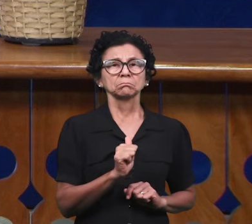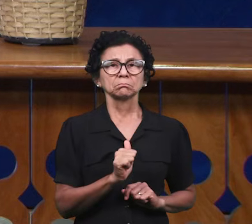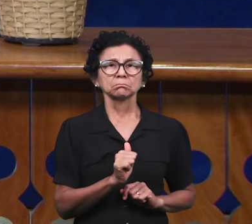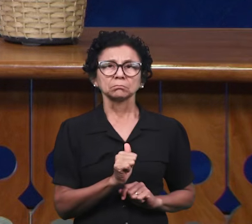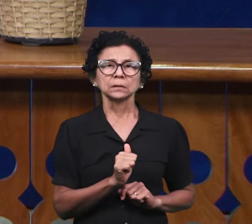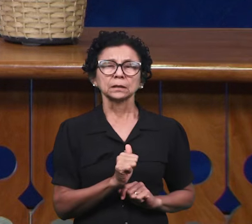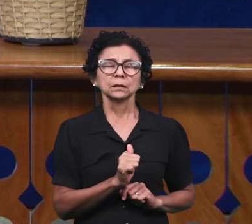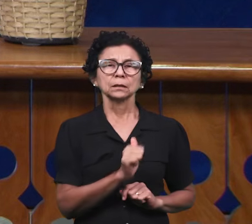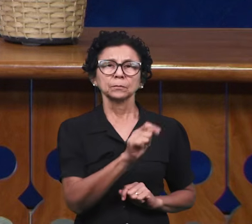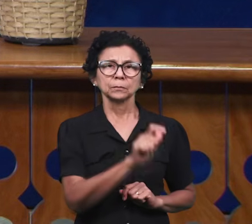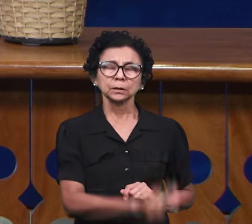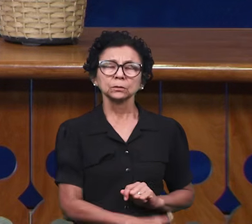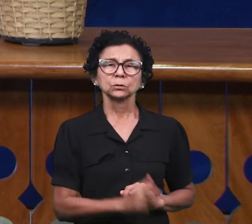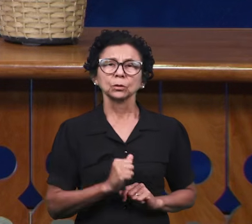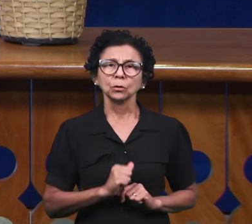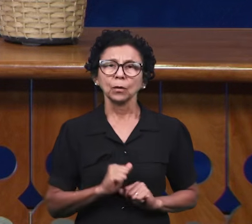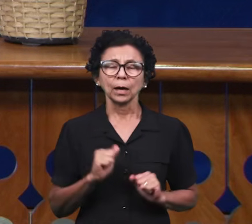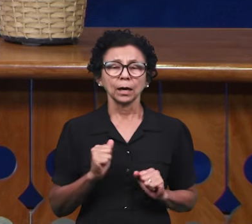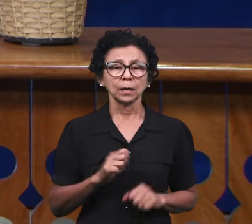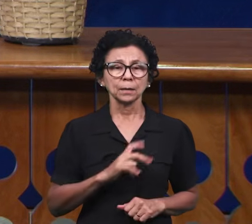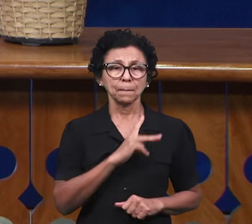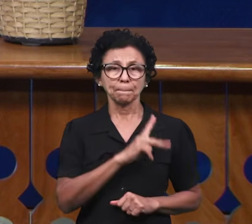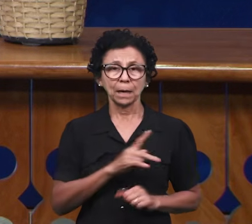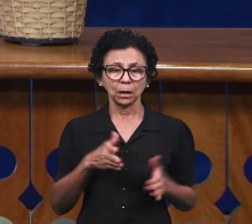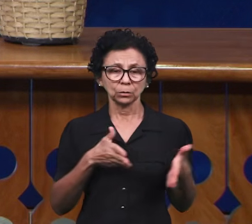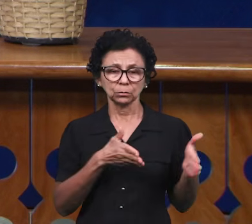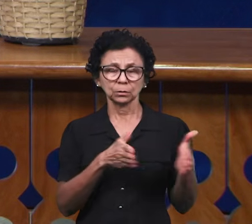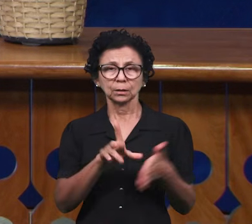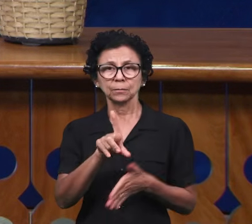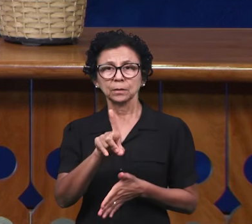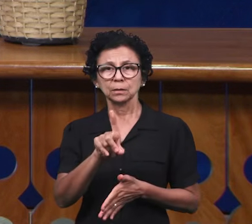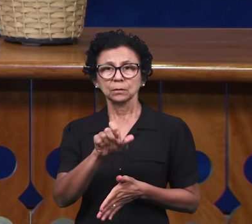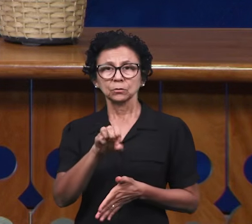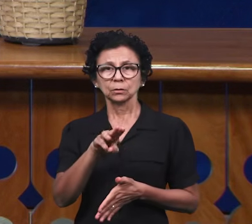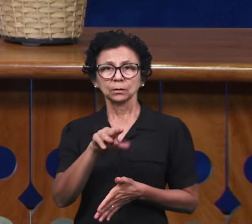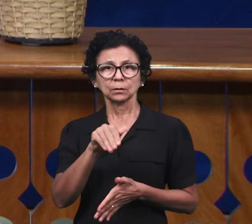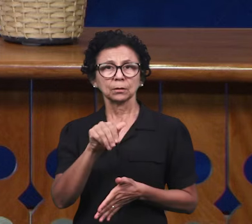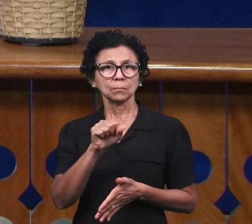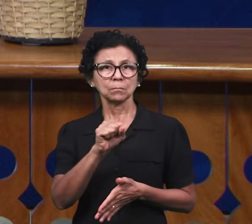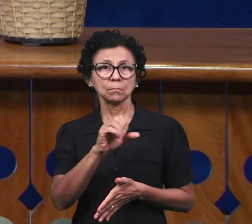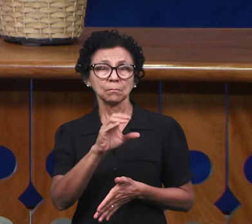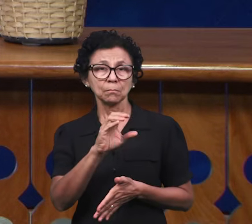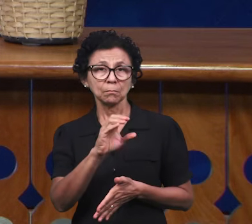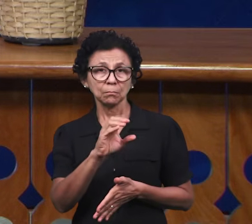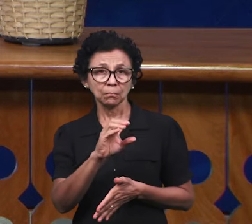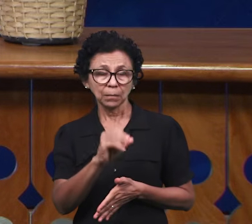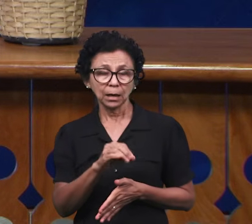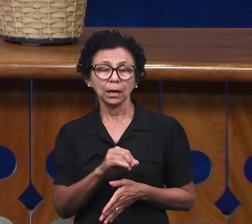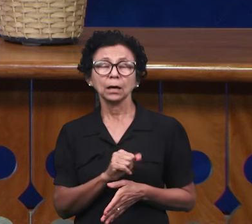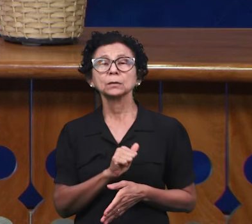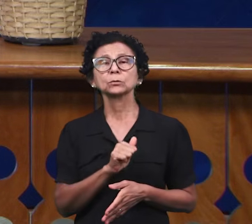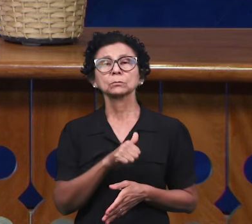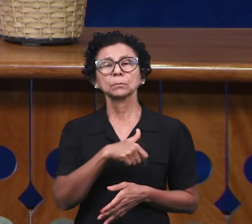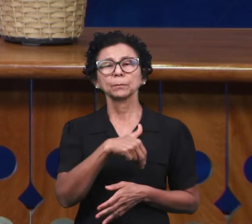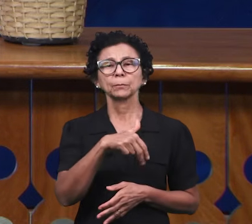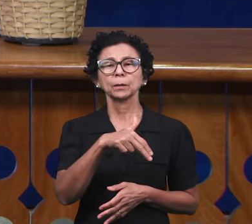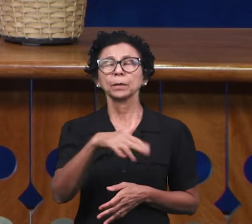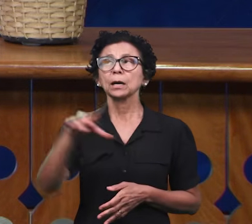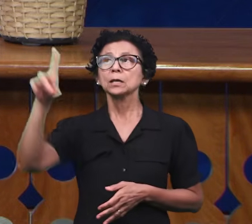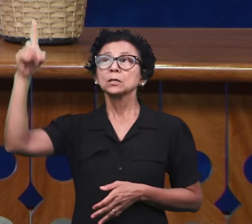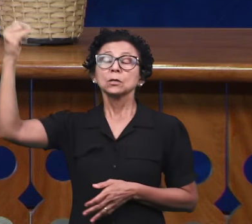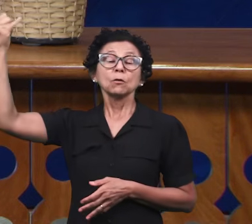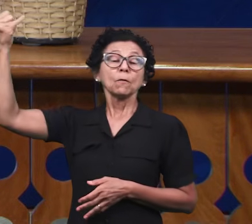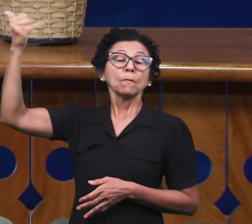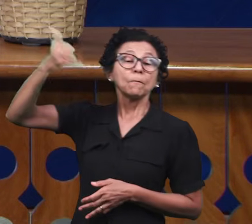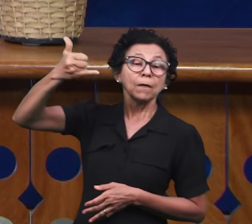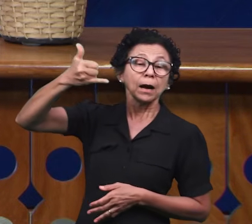se encontra com ele, Paulo fica 3 dias ali cego e o Senhor manda o discípulo